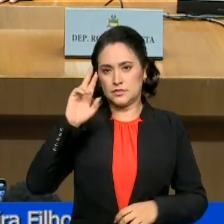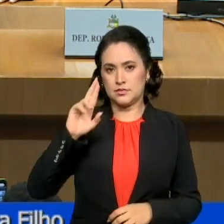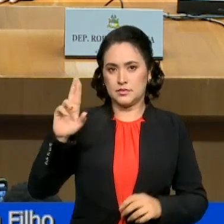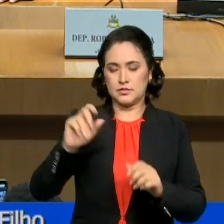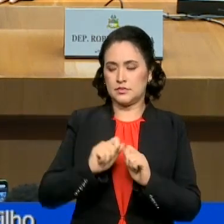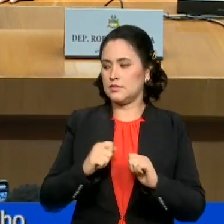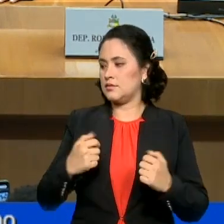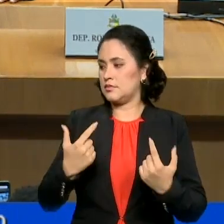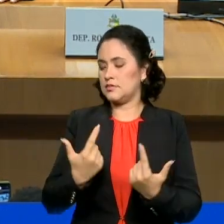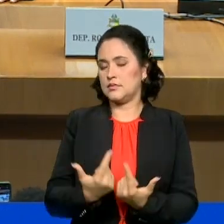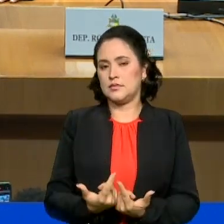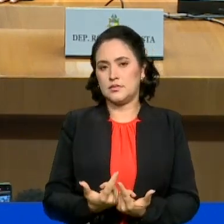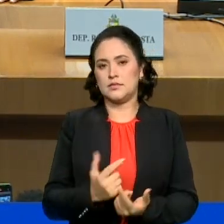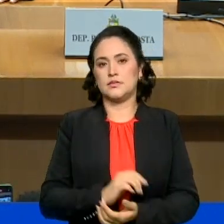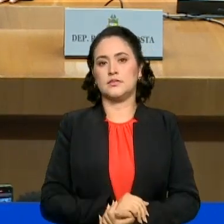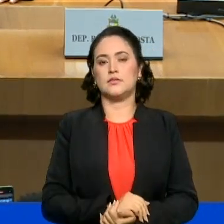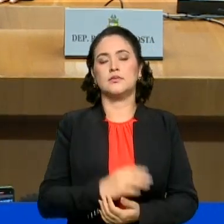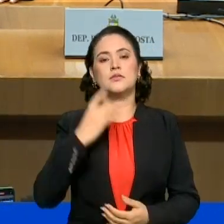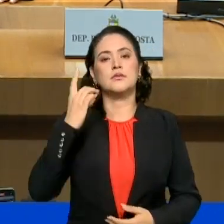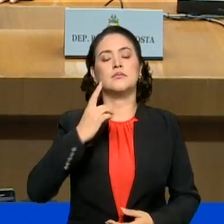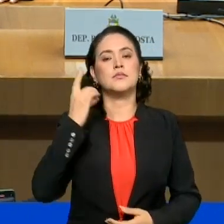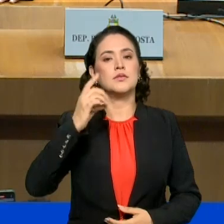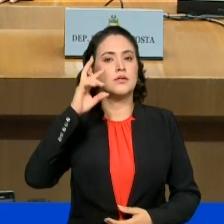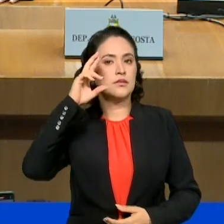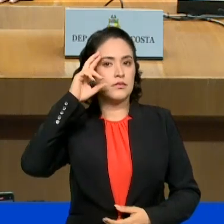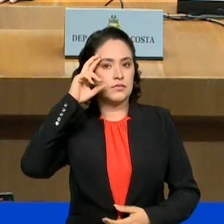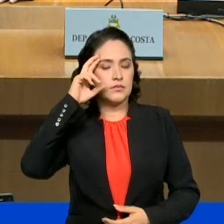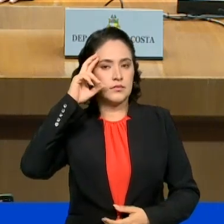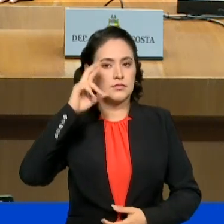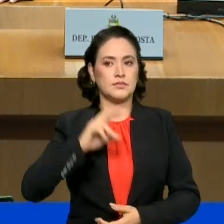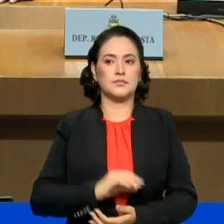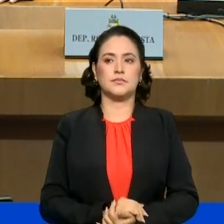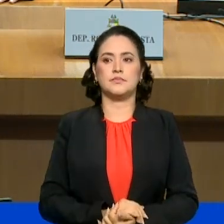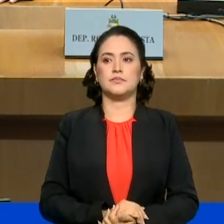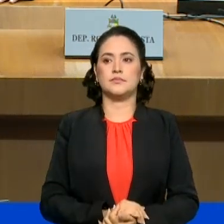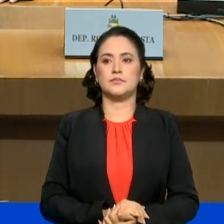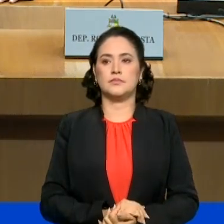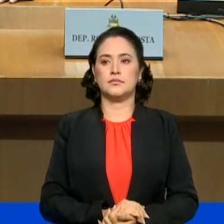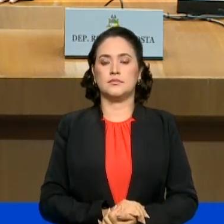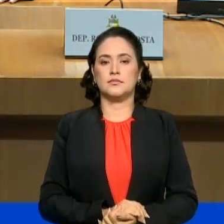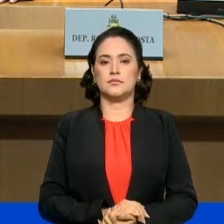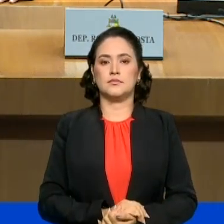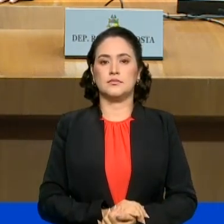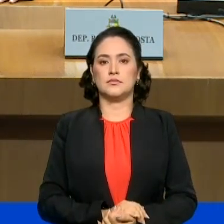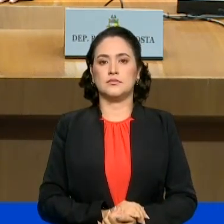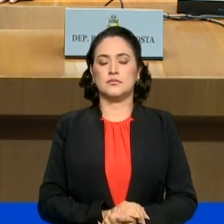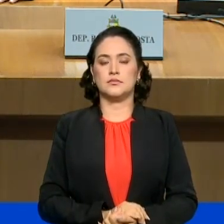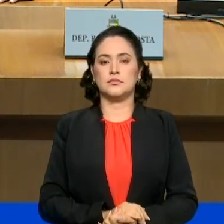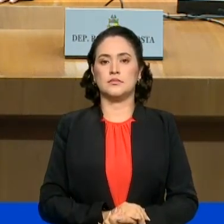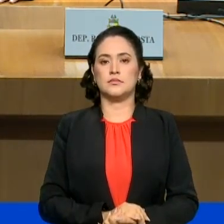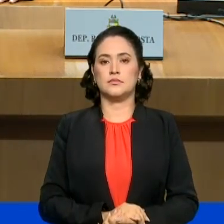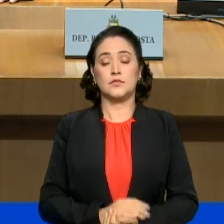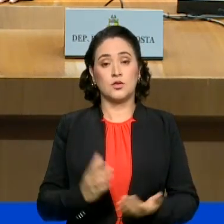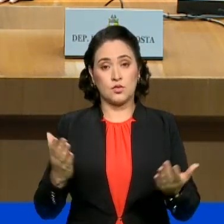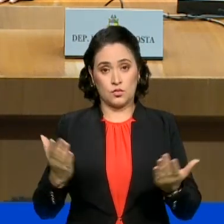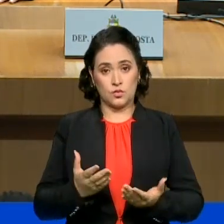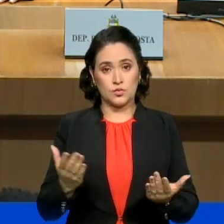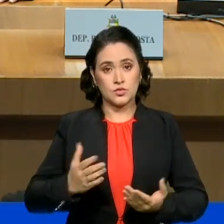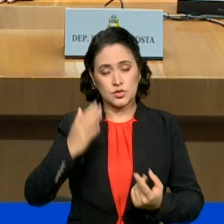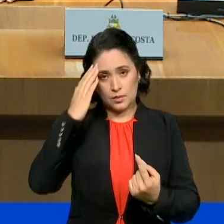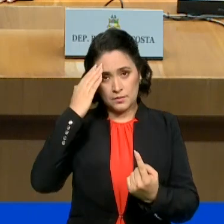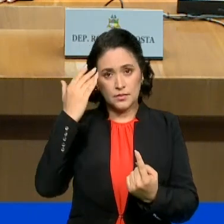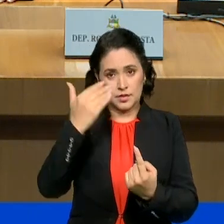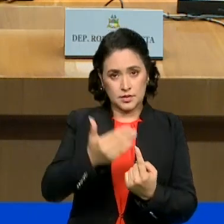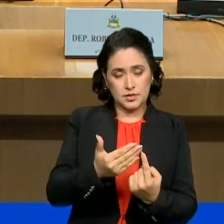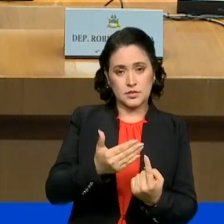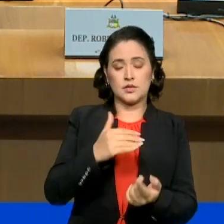Legislativa, o nosso deputado Roberto Costa, o nosso homenageado de hoje, secretário